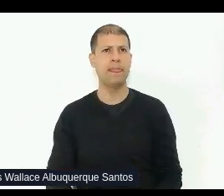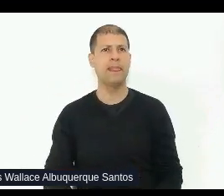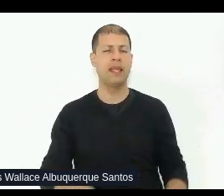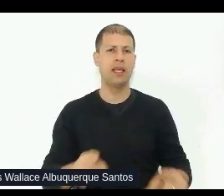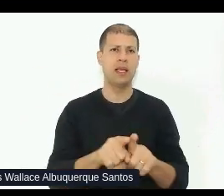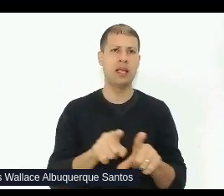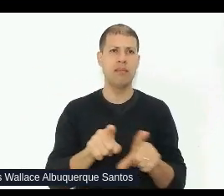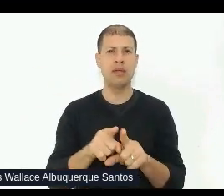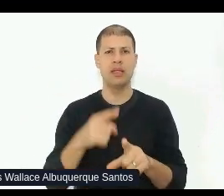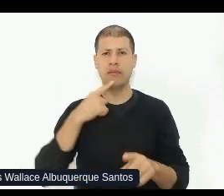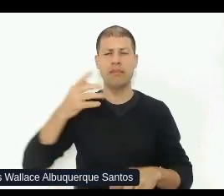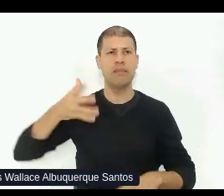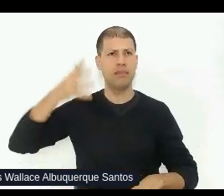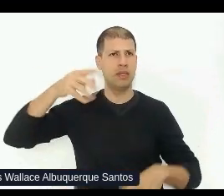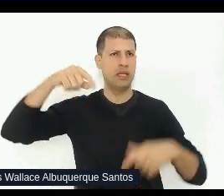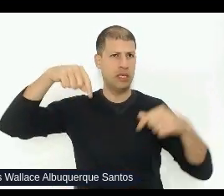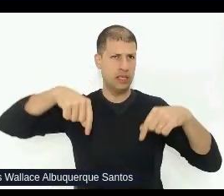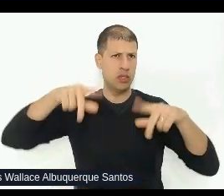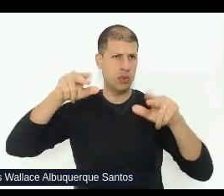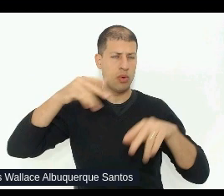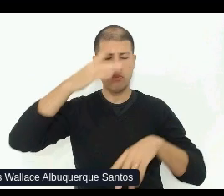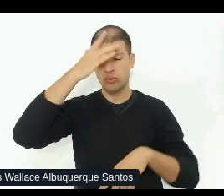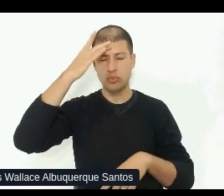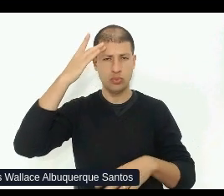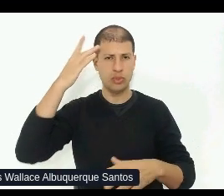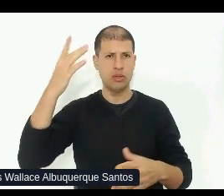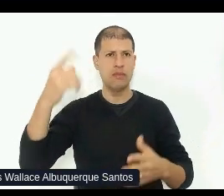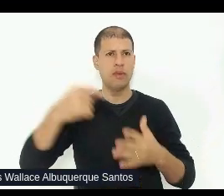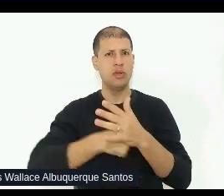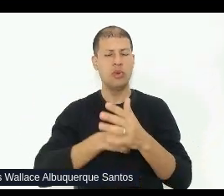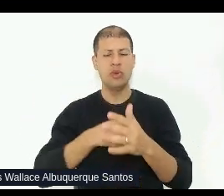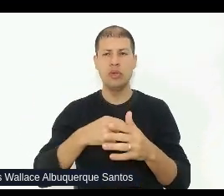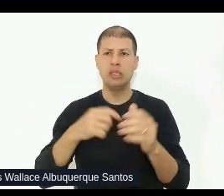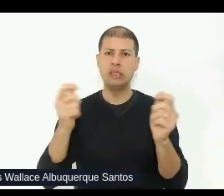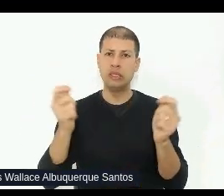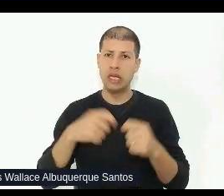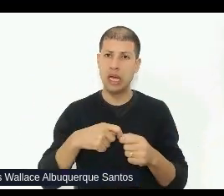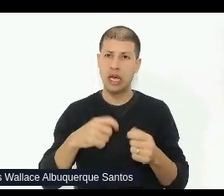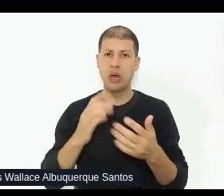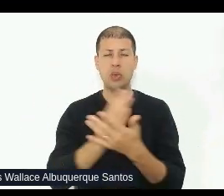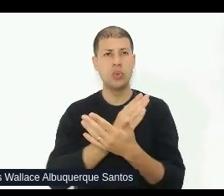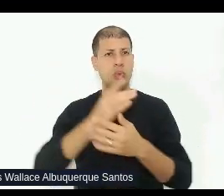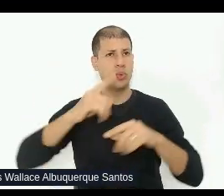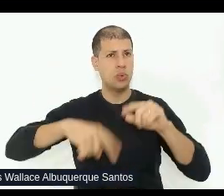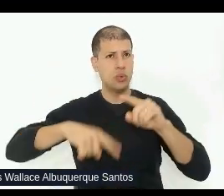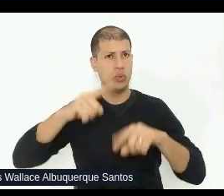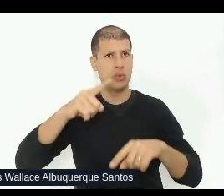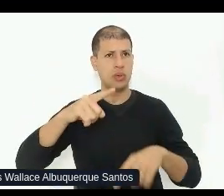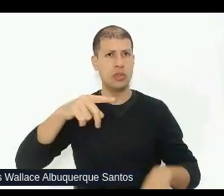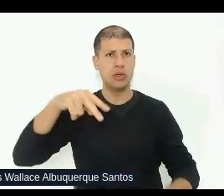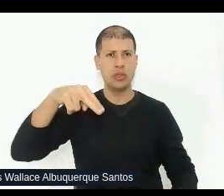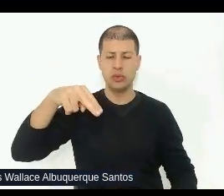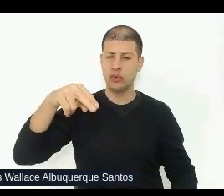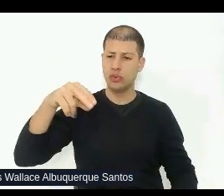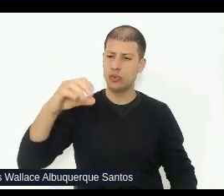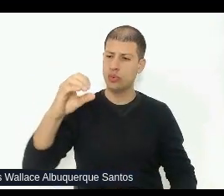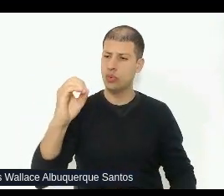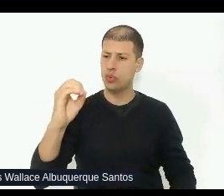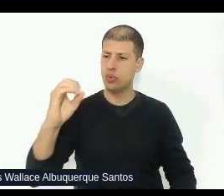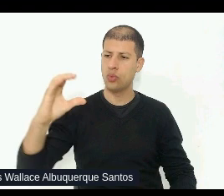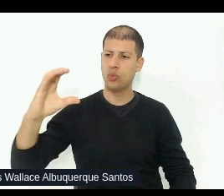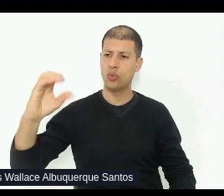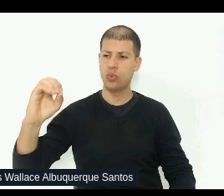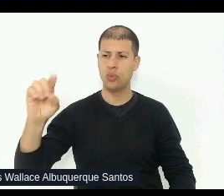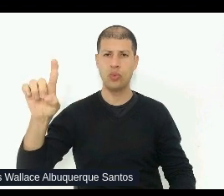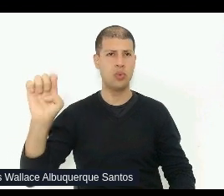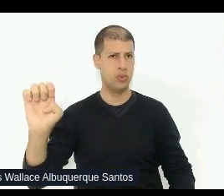uma palestra dessa, uma pessoa me perguntou até se eu poderia usar algumas ferramentas no-code, que hoje você consegue pegar o protótipo do